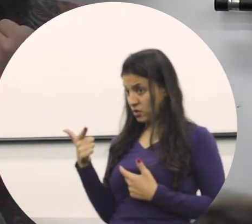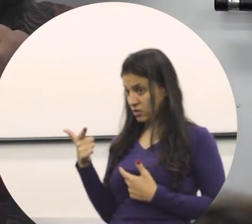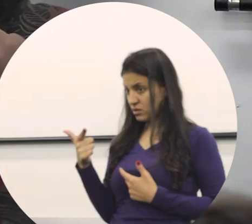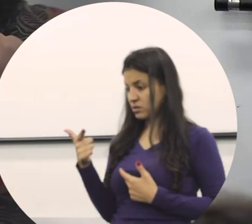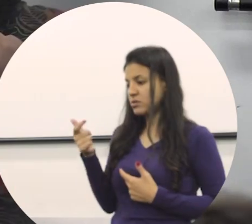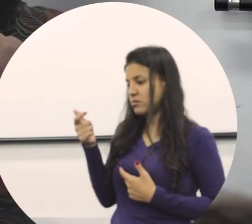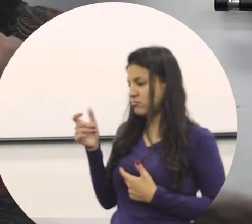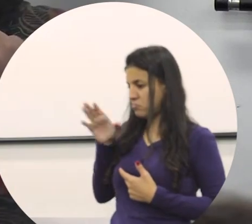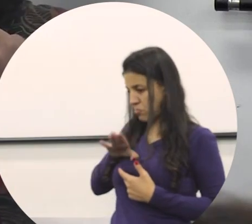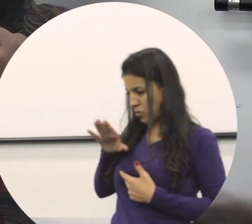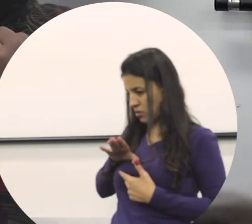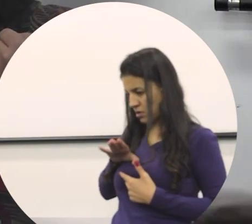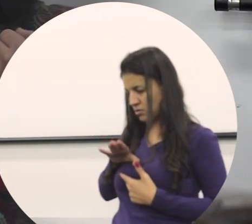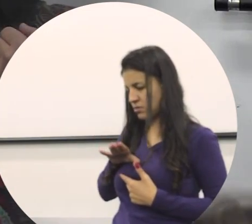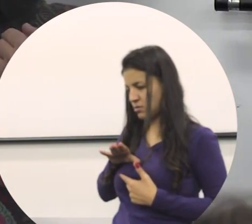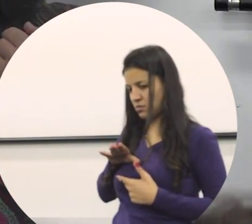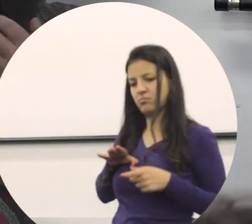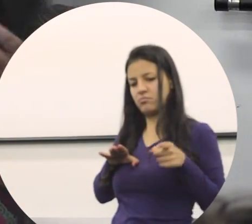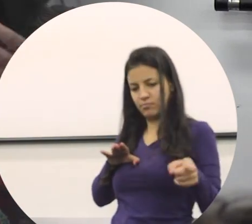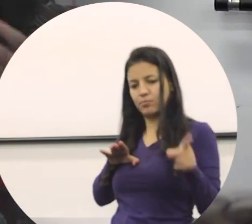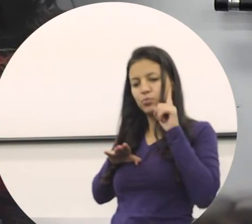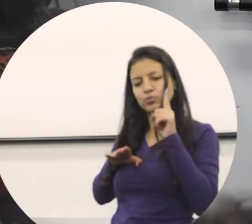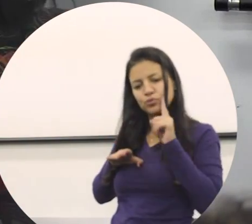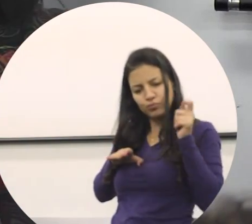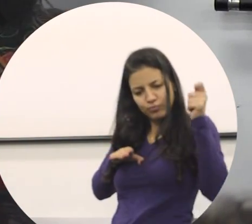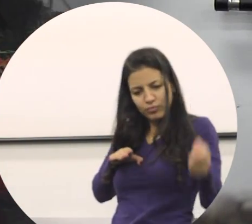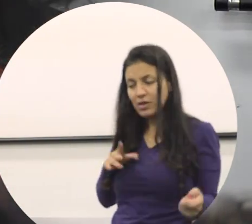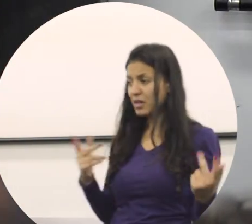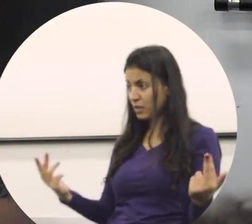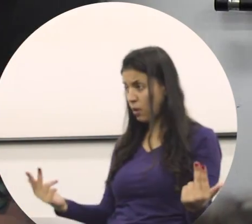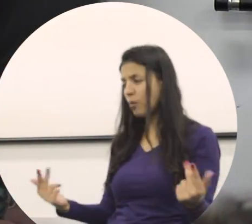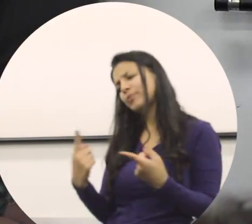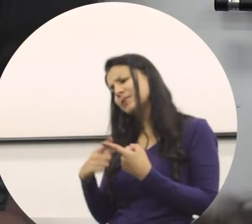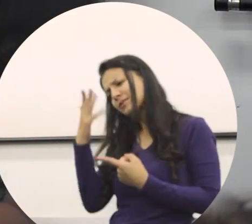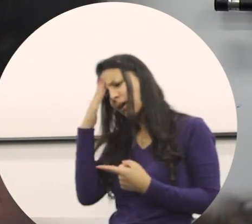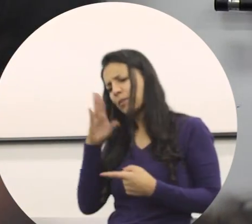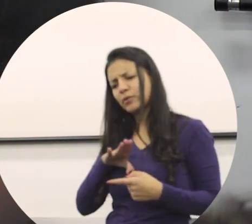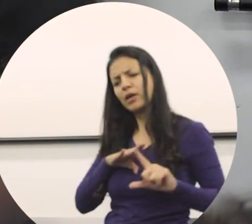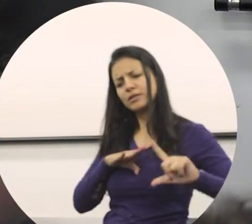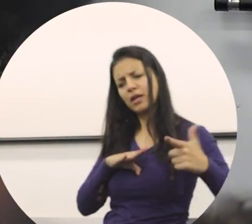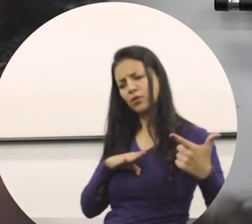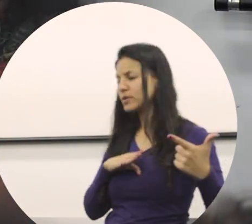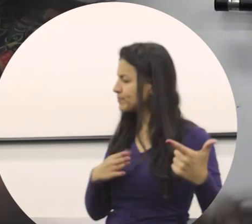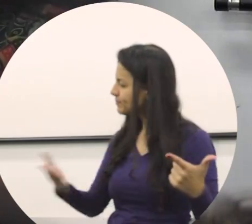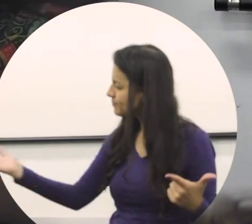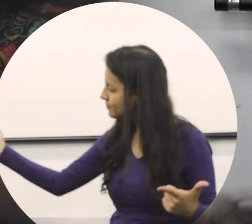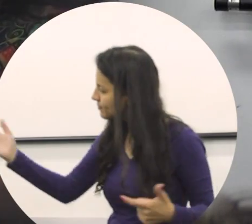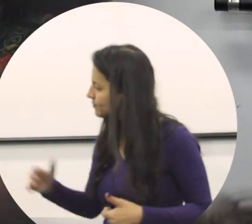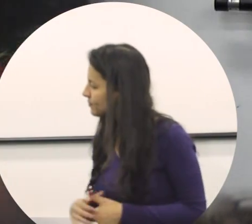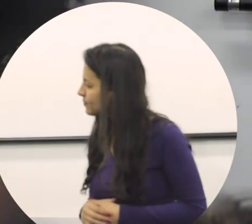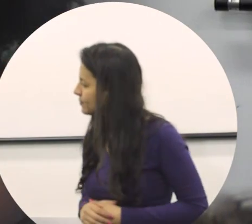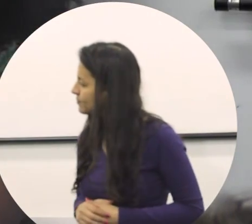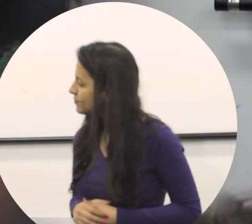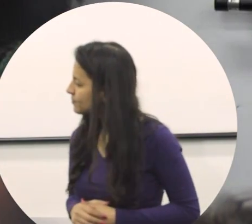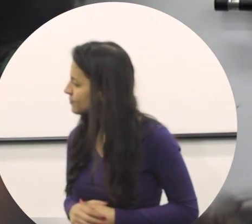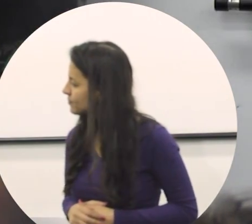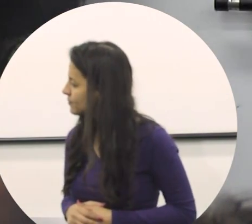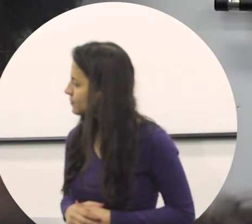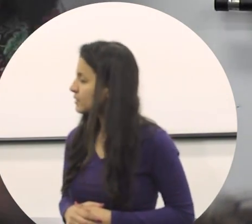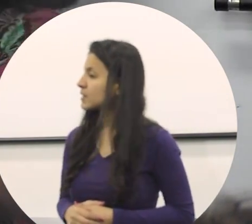em português para os surdos? Porque o português é a língua 2. Vamos lá. No inglês, no